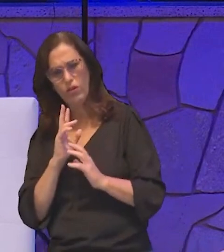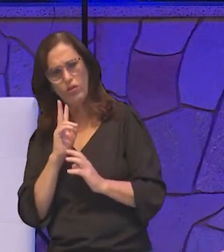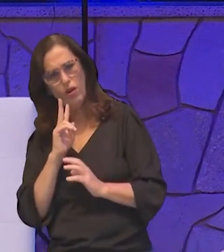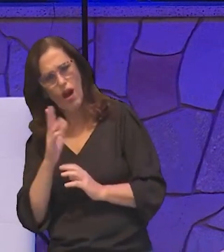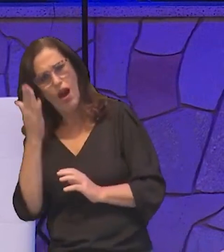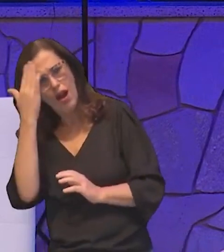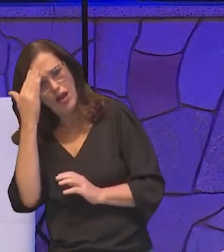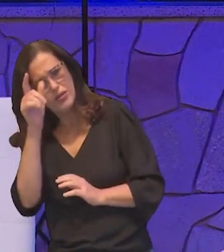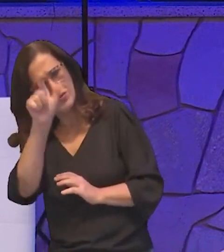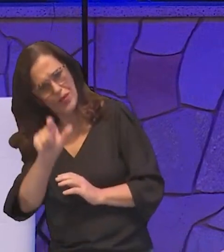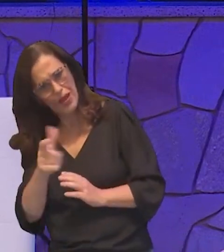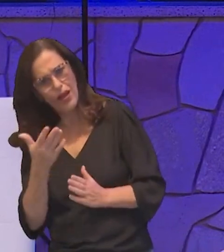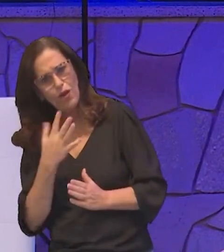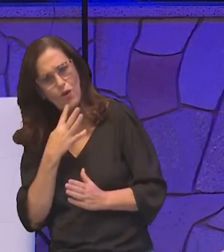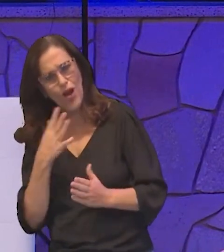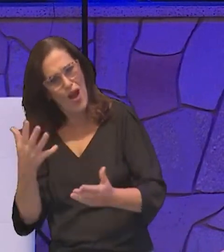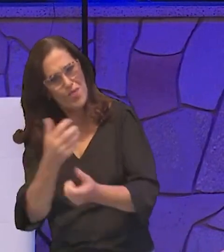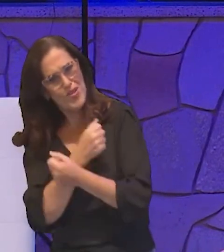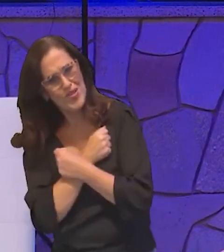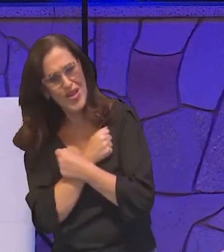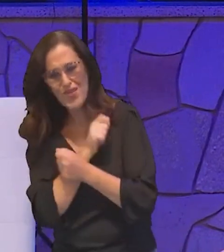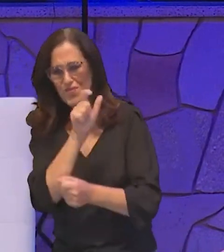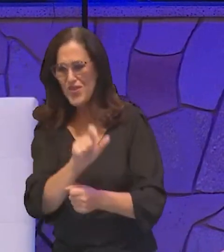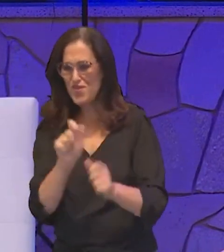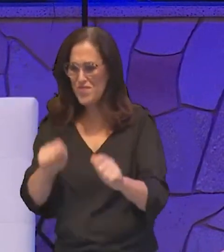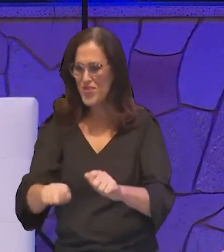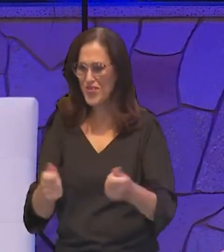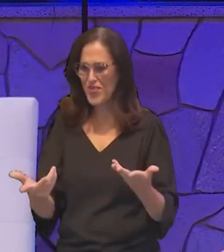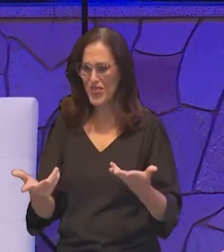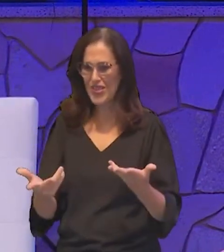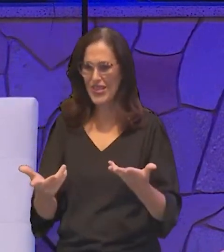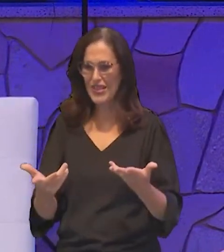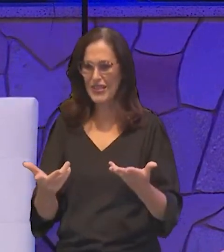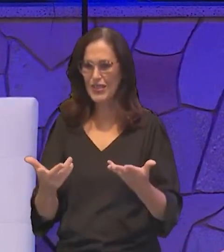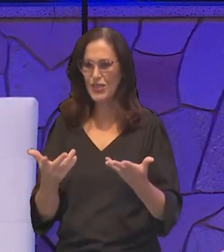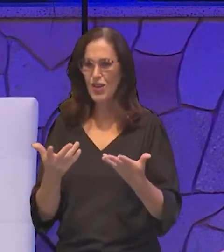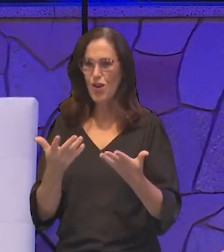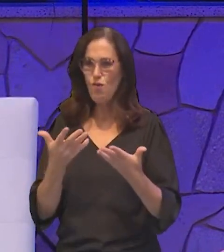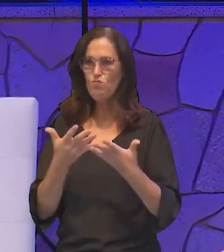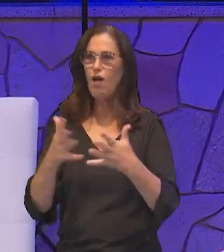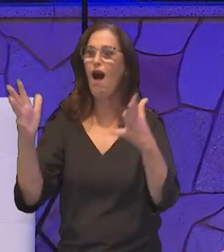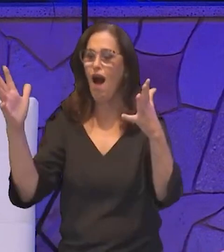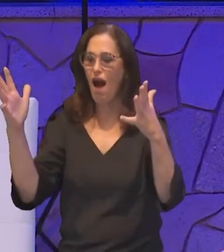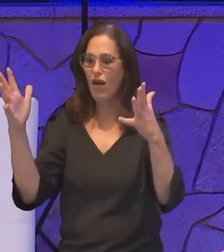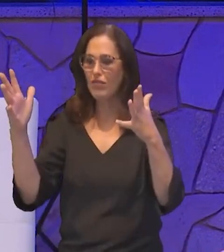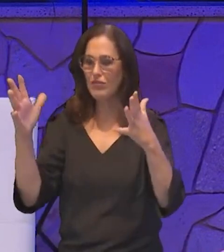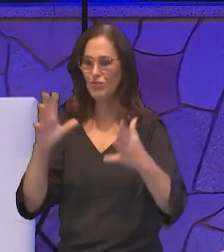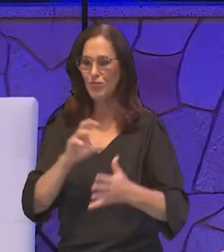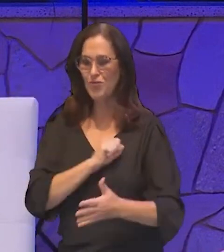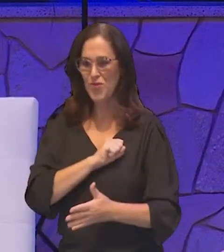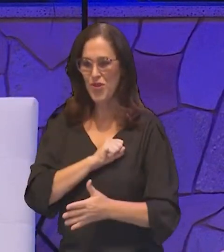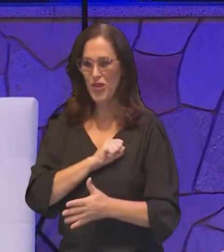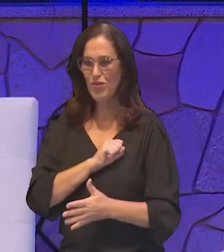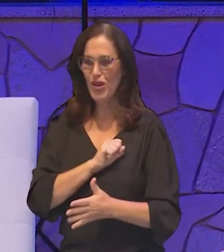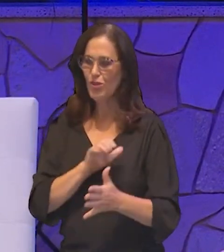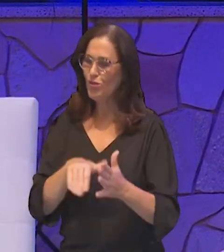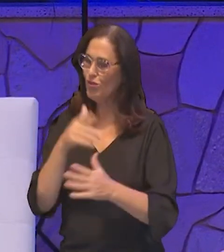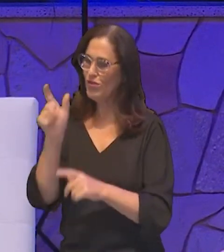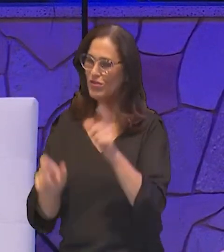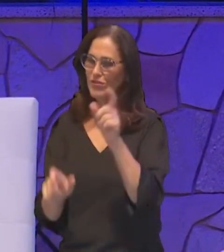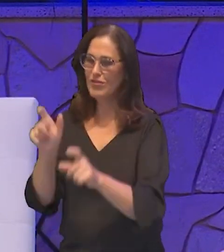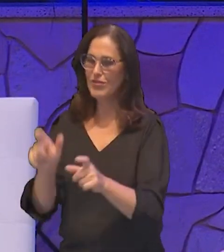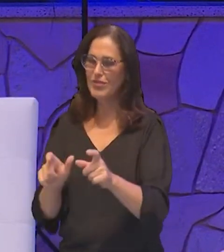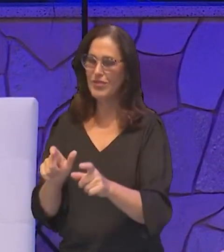saber quem é essa pessoa, procure abraçar essa pessoa, que a gente possa estourar a nossa bolha e espalhar esse amor para todas as pessoas.